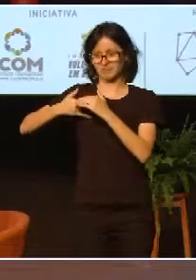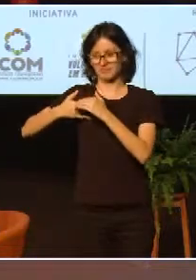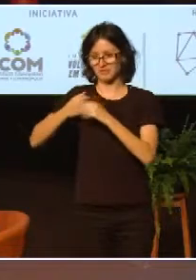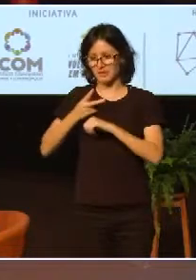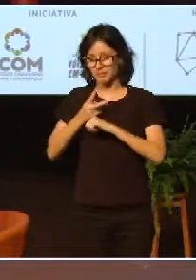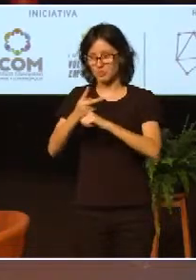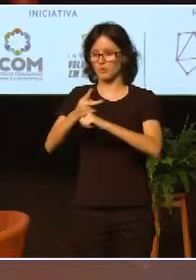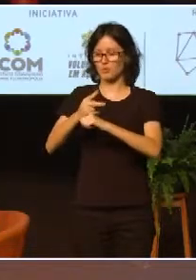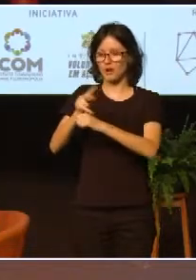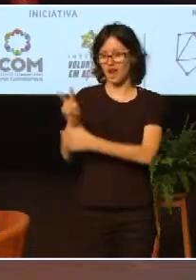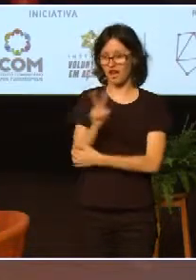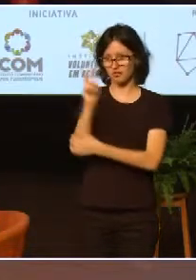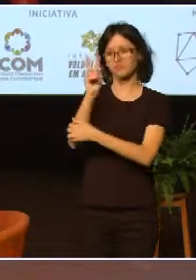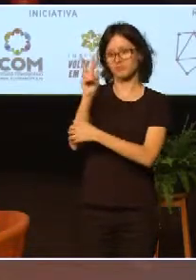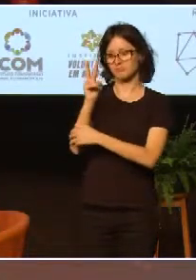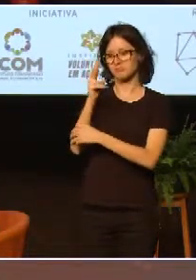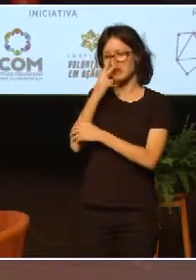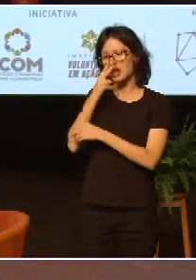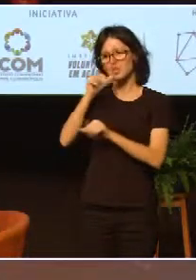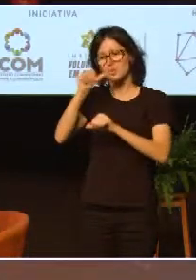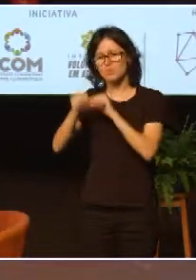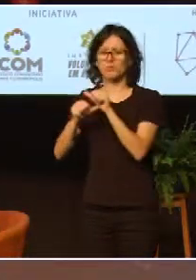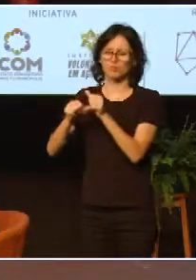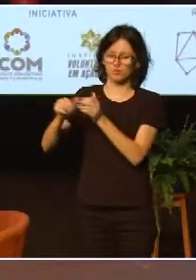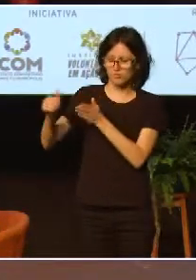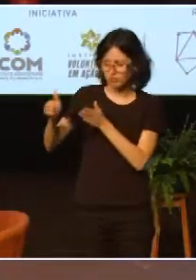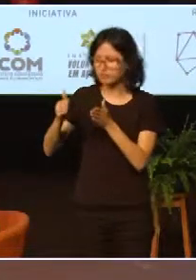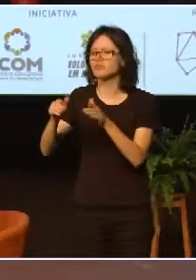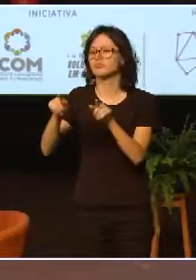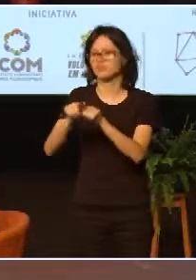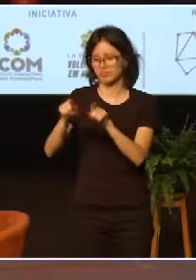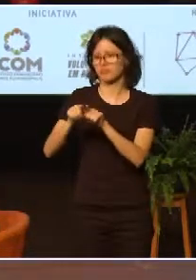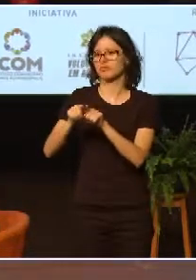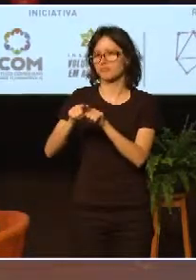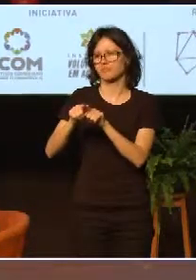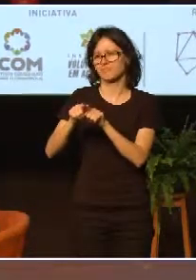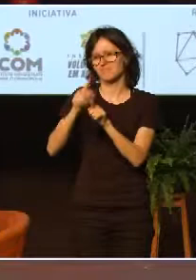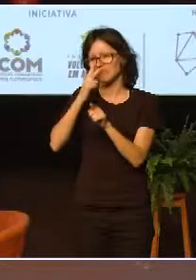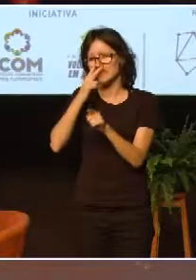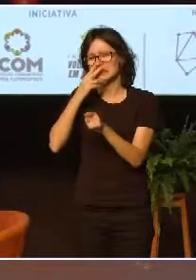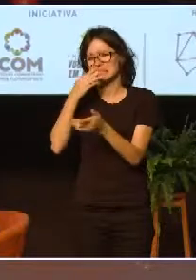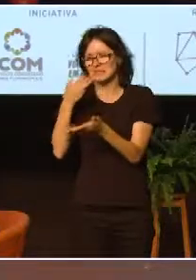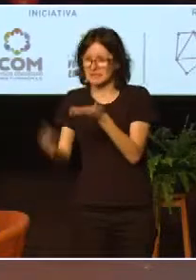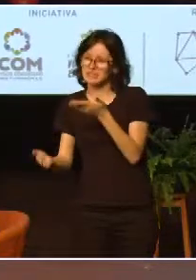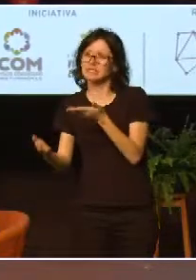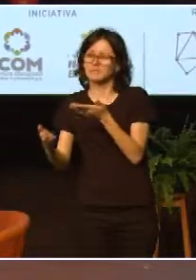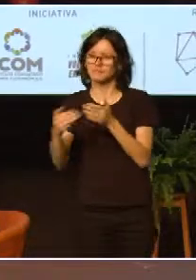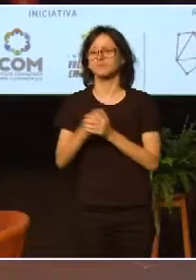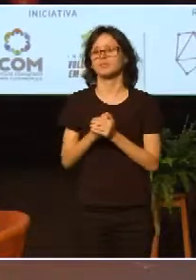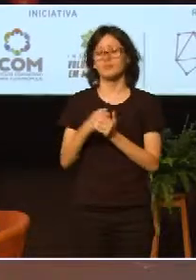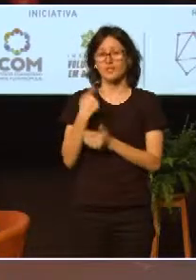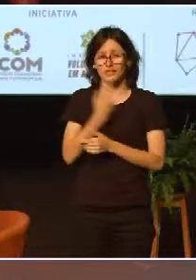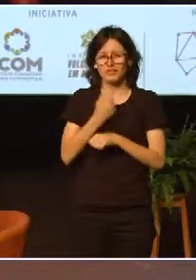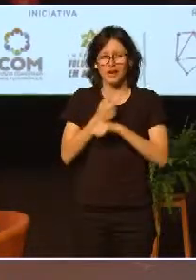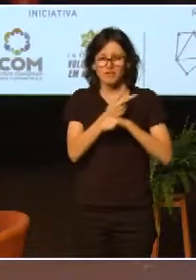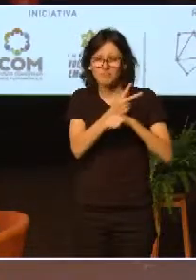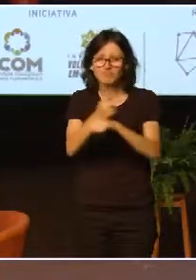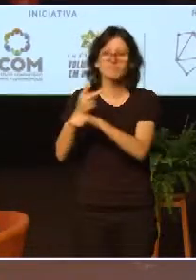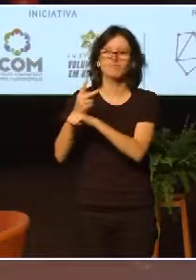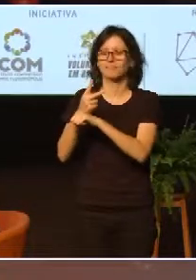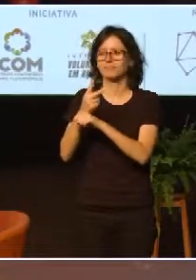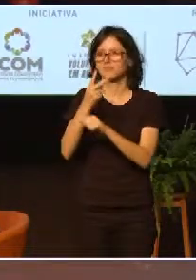pelo reconhecimento, aí o caminho, para mim, já se perdeu. Eu acho assim, você ficar